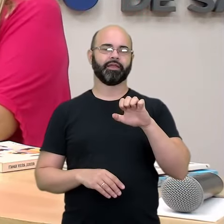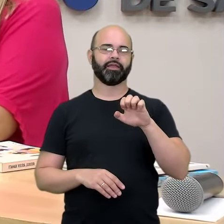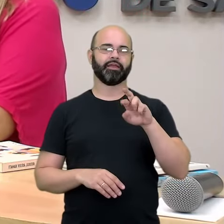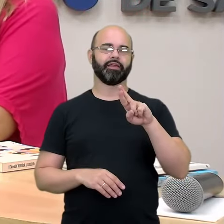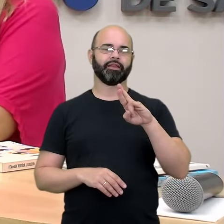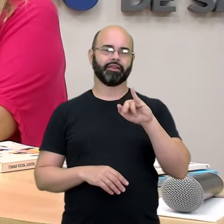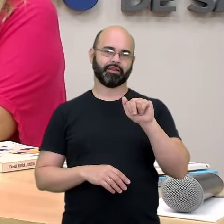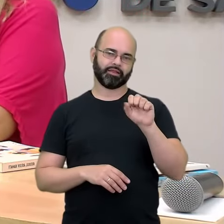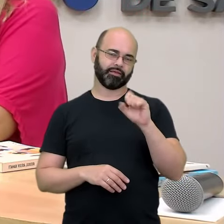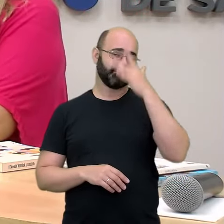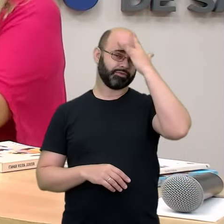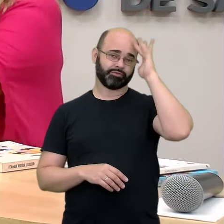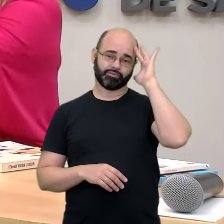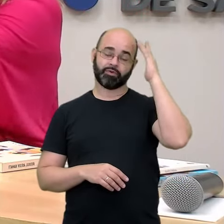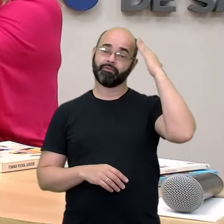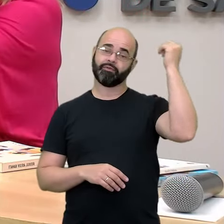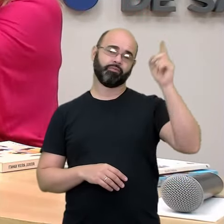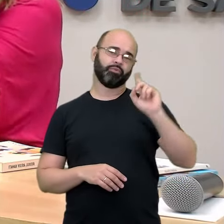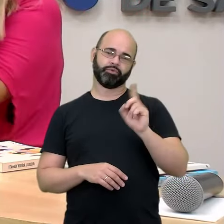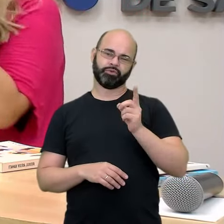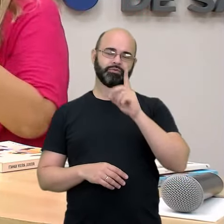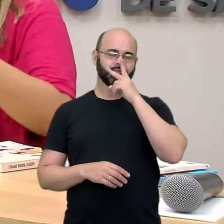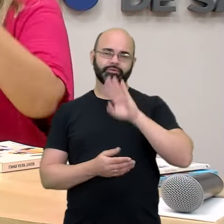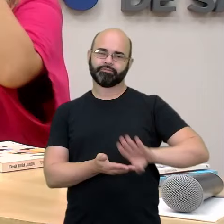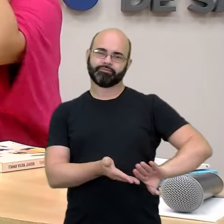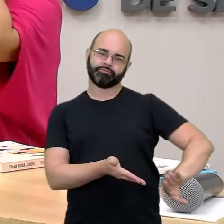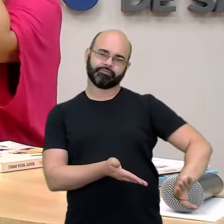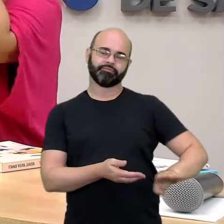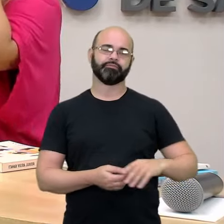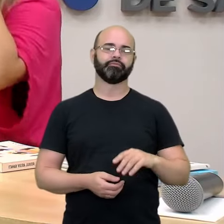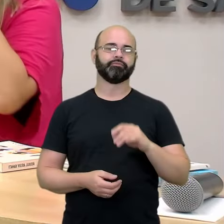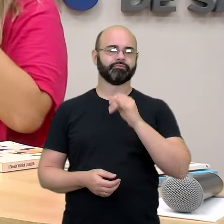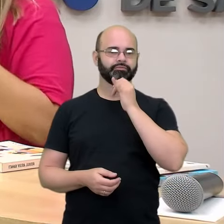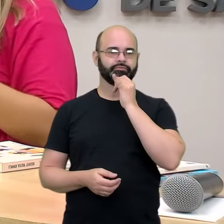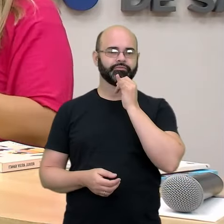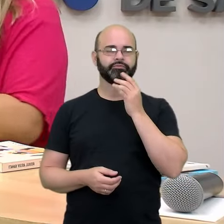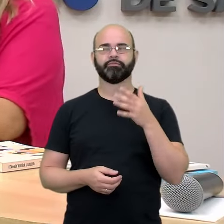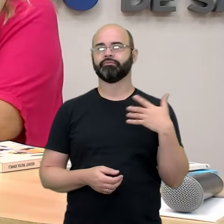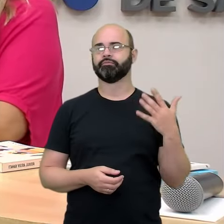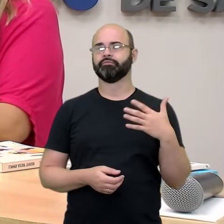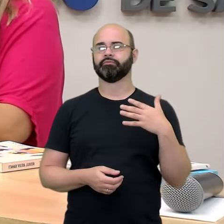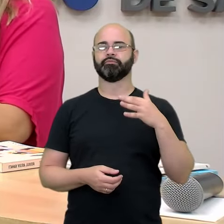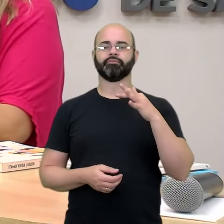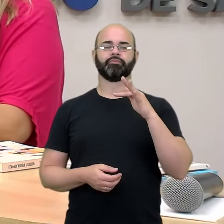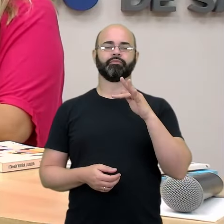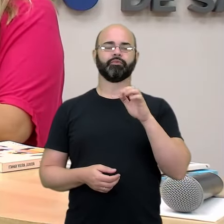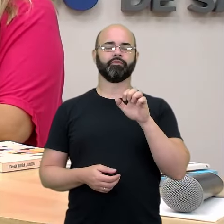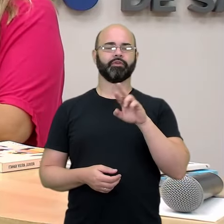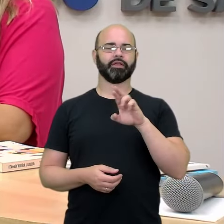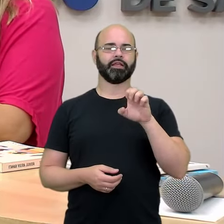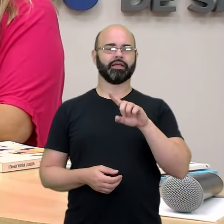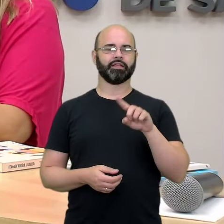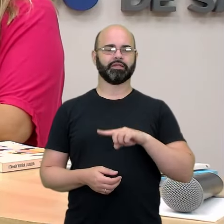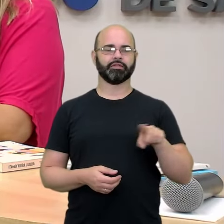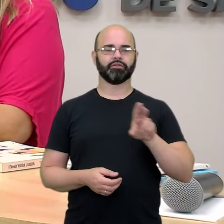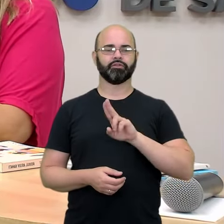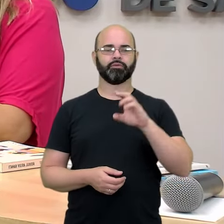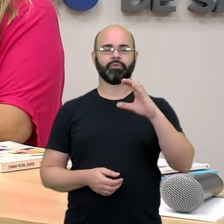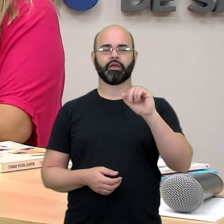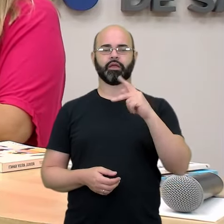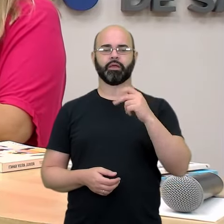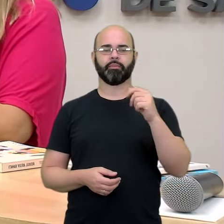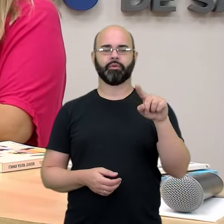escritores marginais. Eu poderia trazer outros exemplos aqui. Por exemplo, eu poderia trazer o Ferrez, que tem um livro chamado Capão